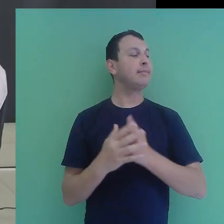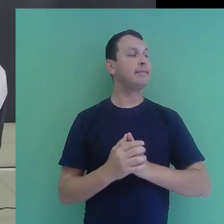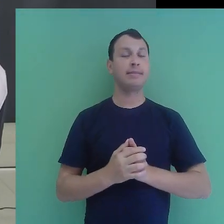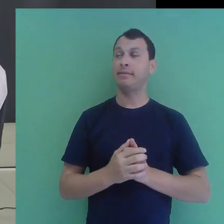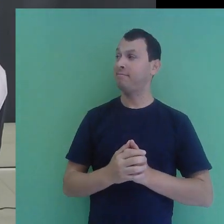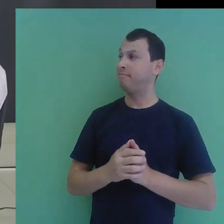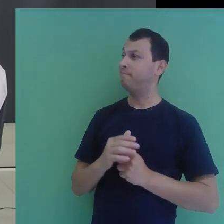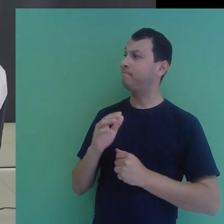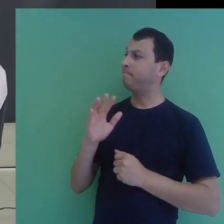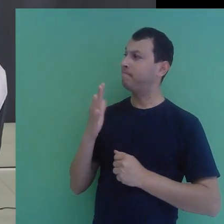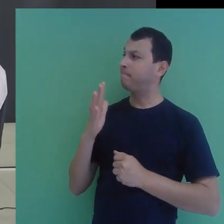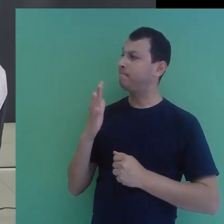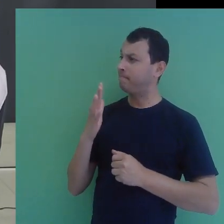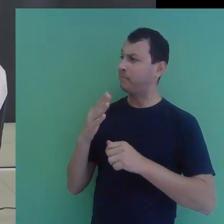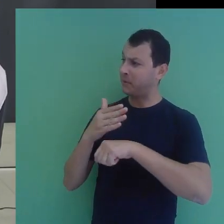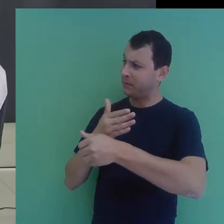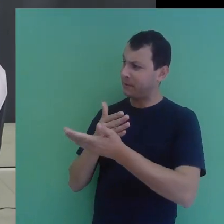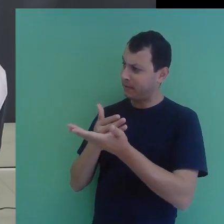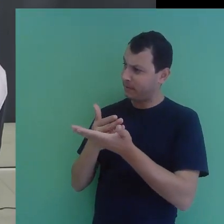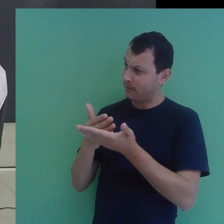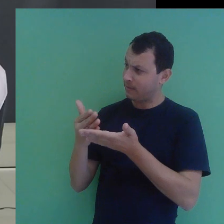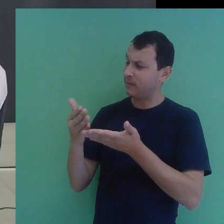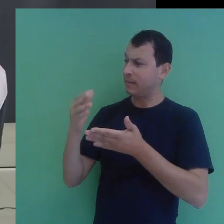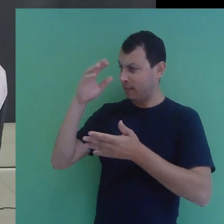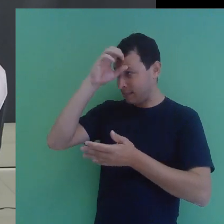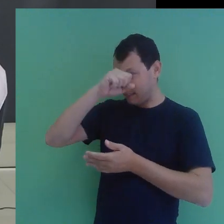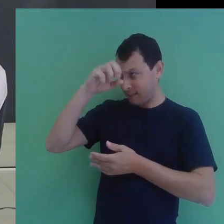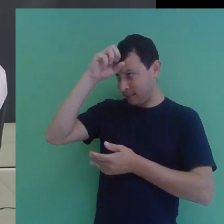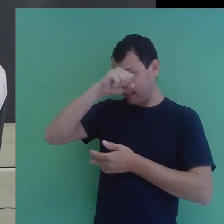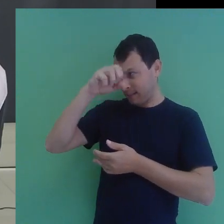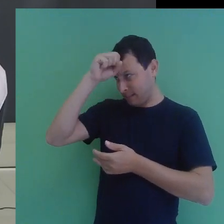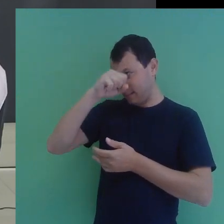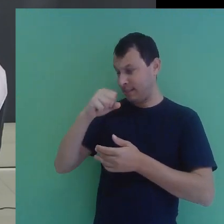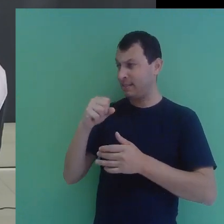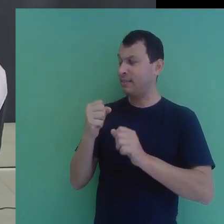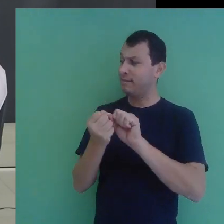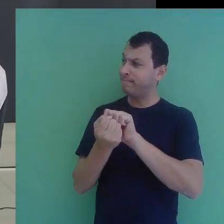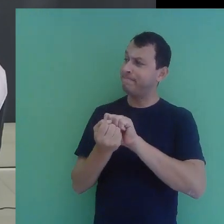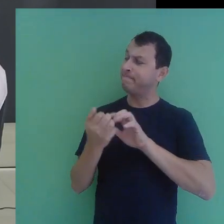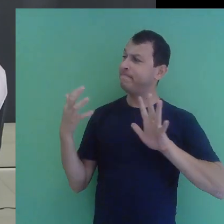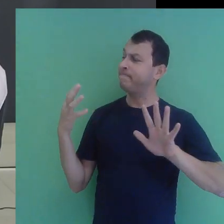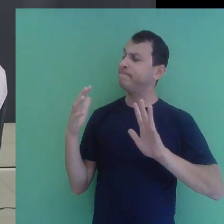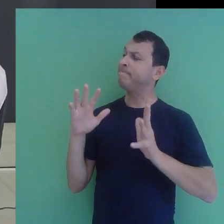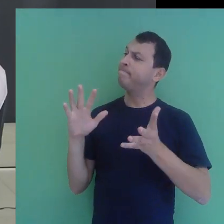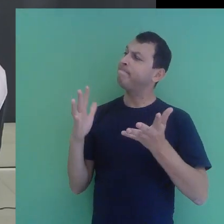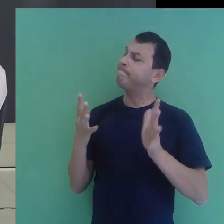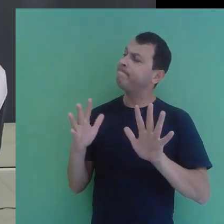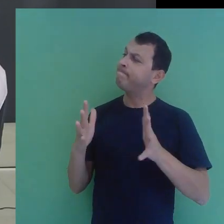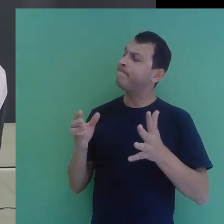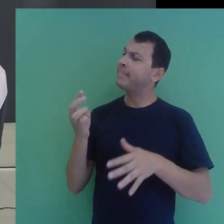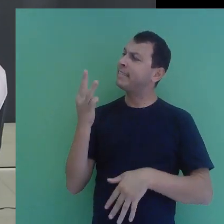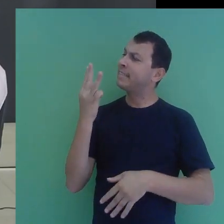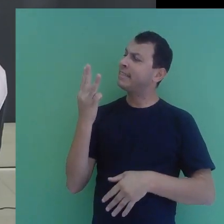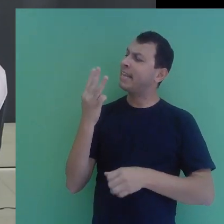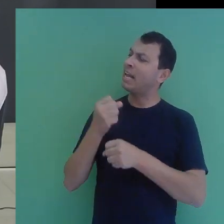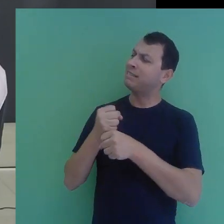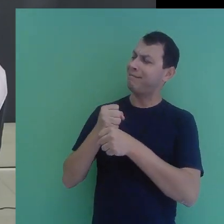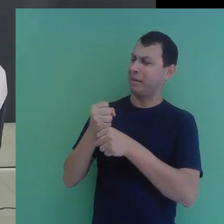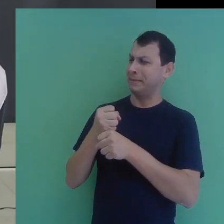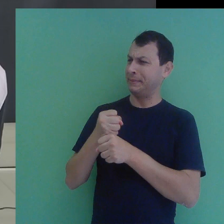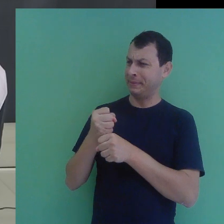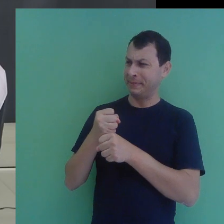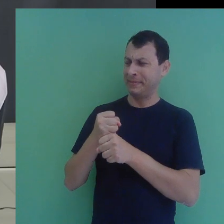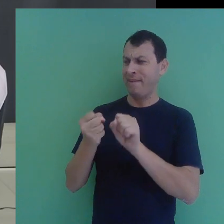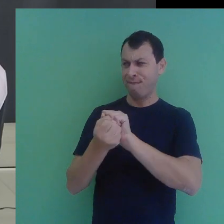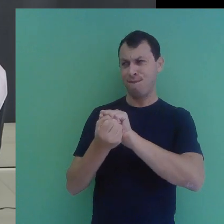depois do início da aprendizagem, eu me tornei fluente em uns 3